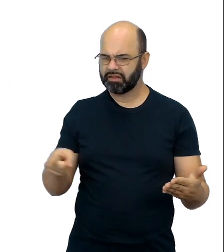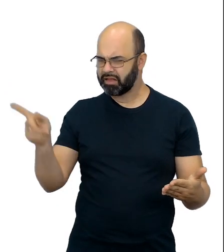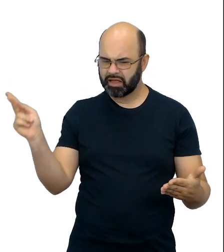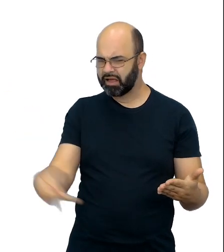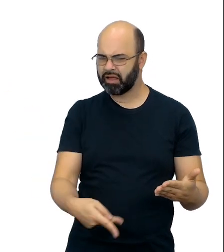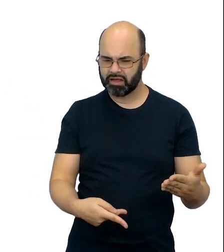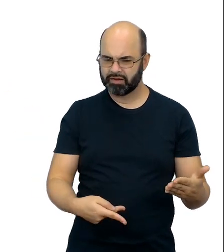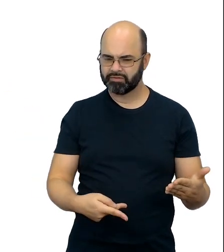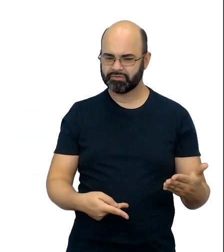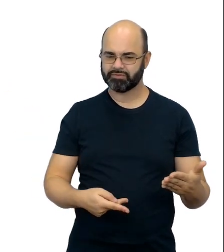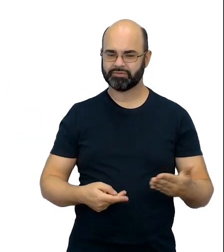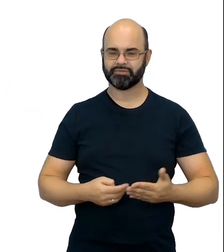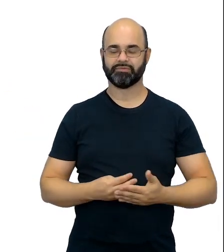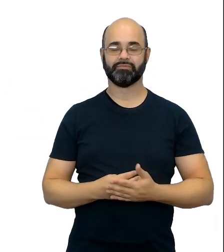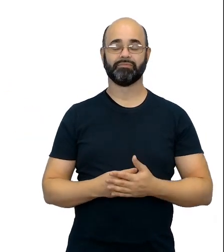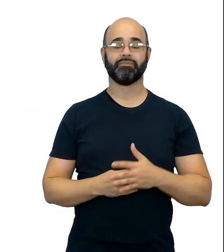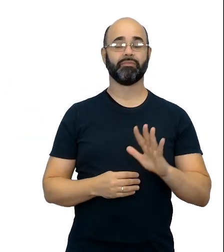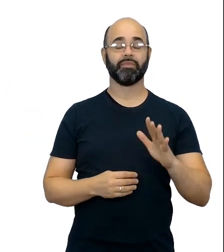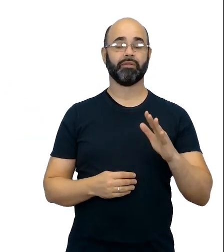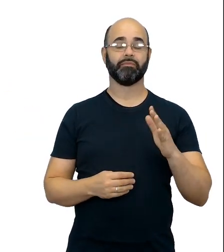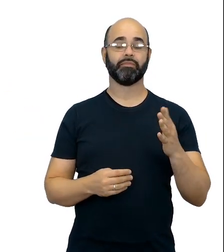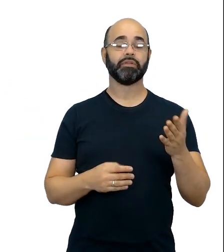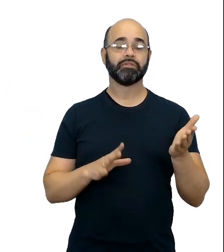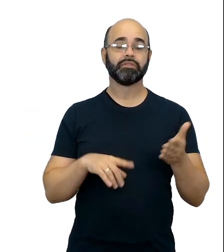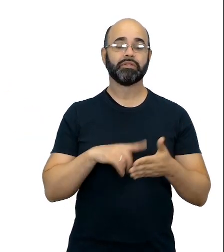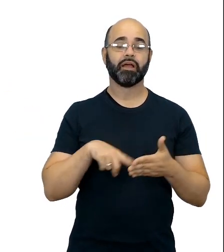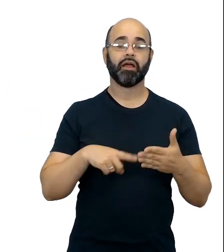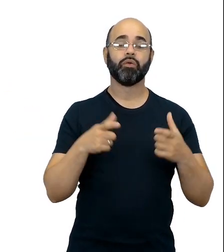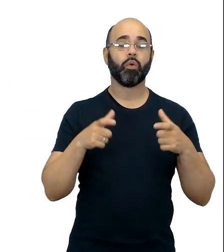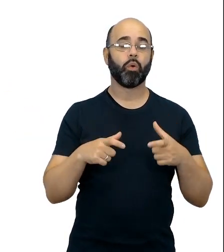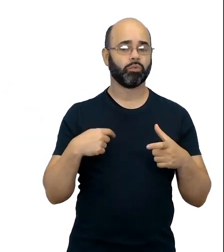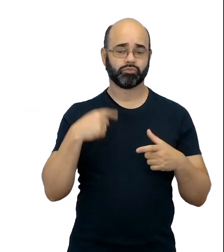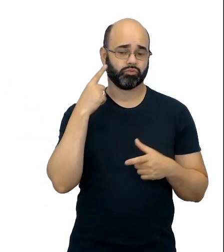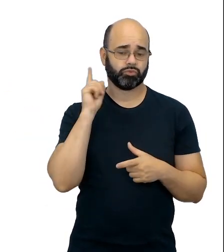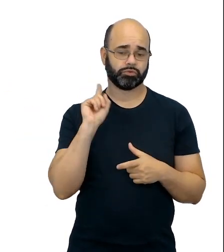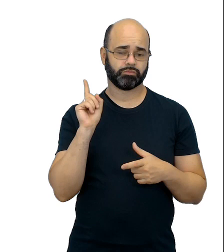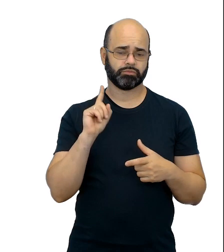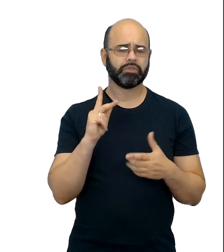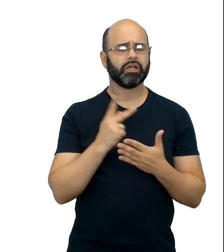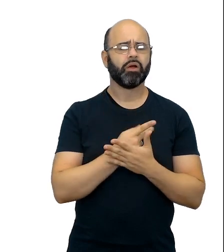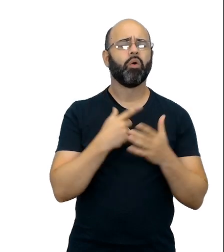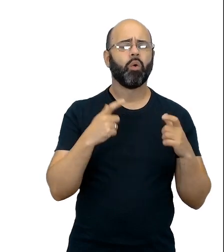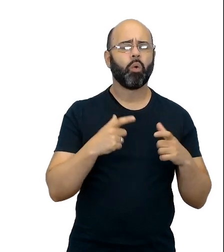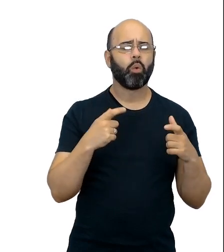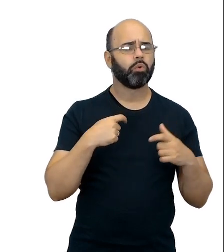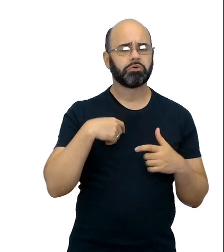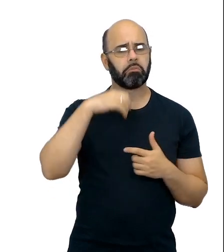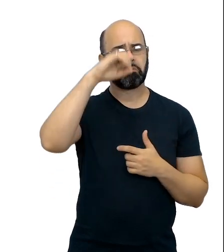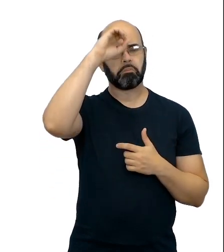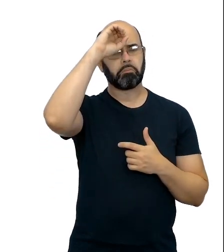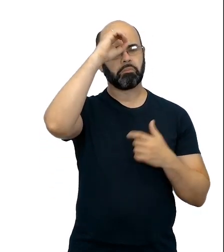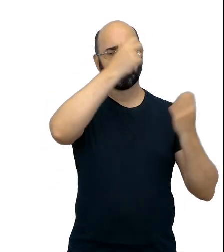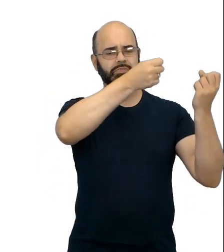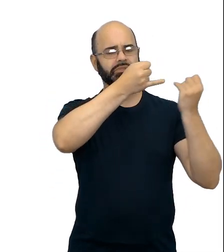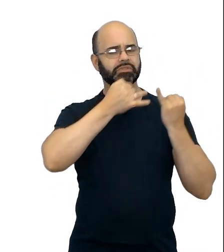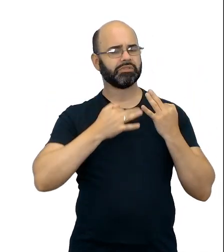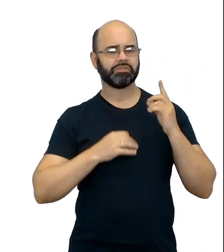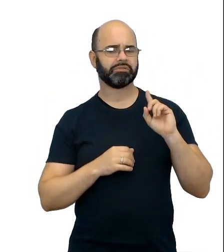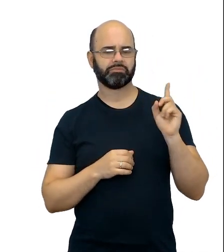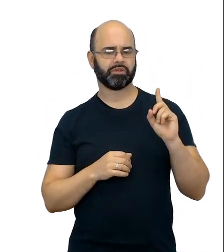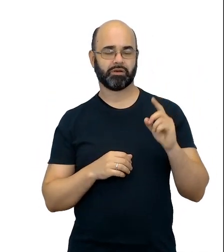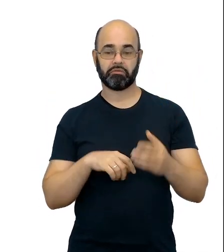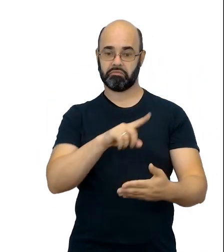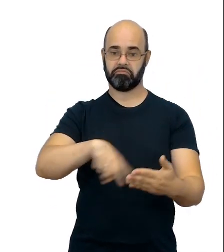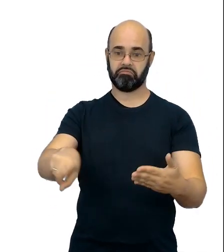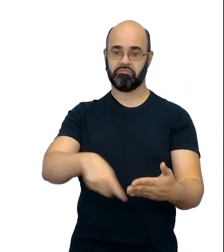só que eu não sabia aonde estava errado, aonde eu errei, né, e era sempre uma coisa ruim,